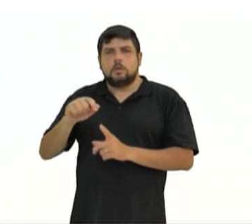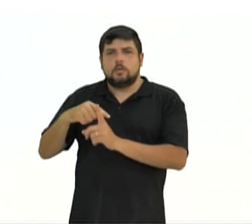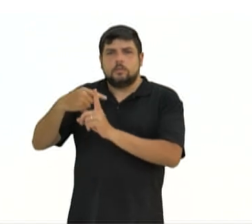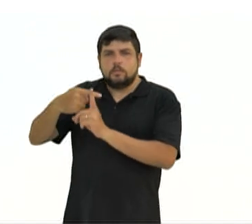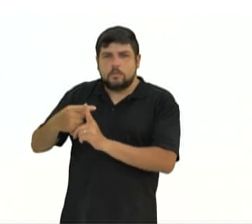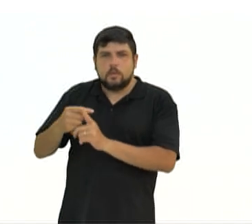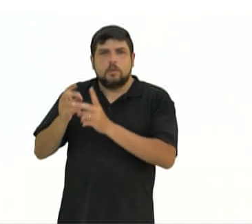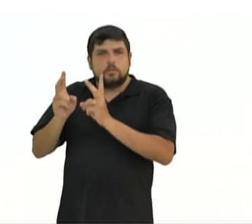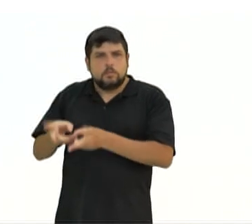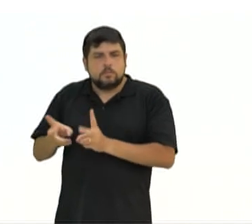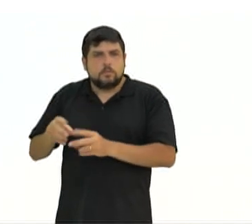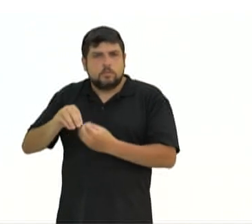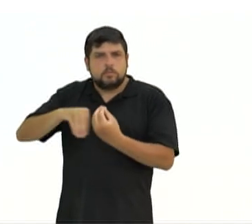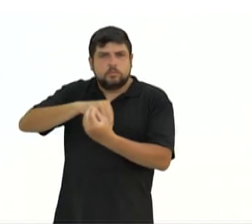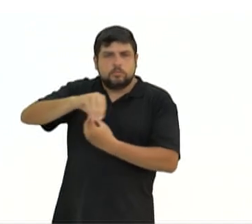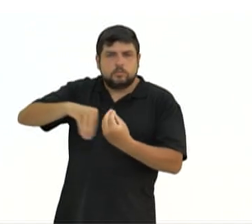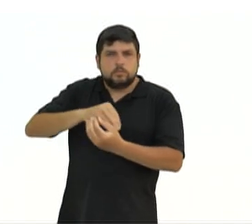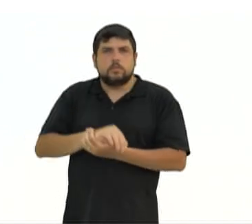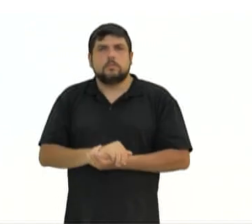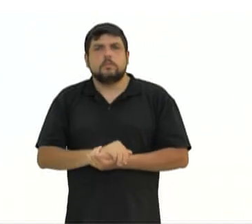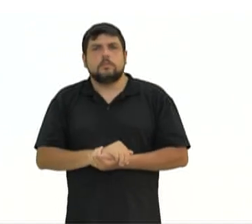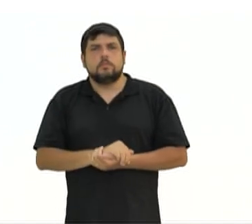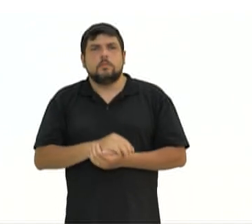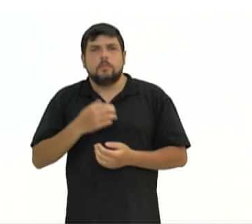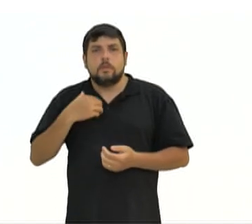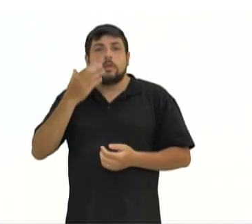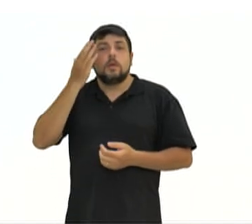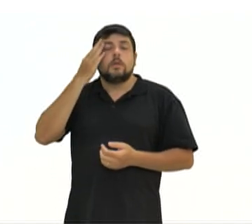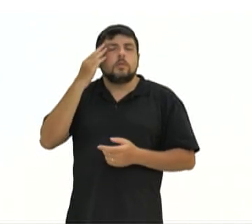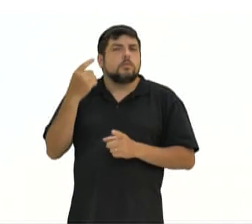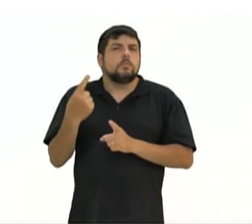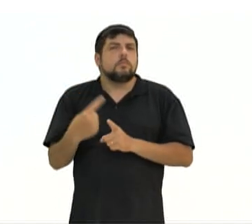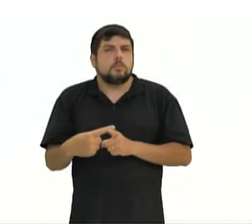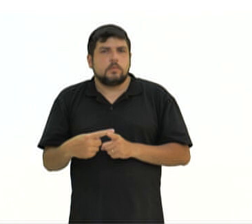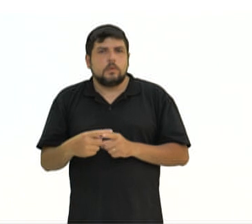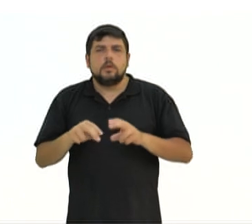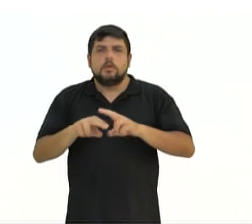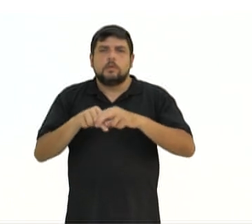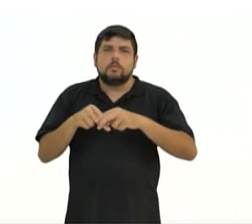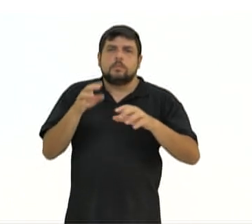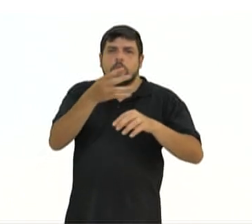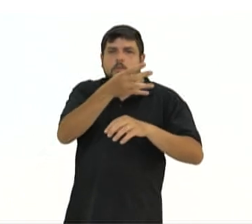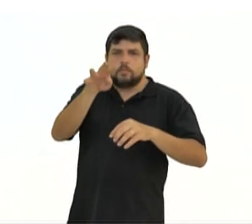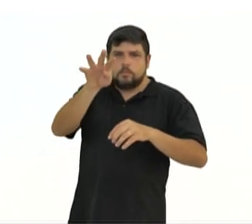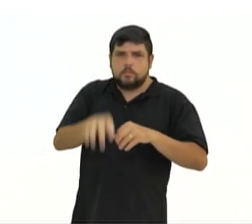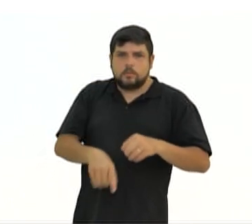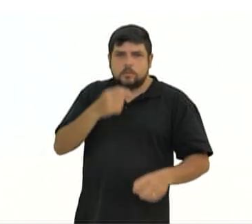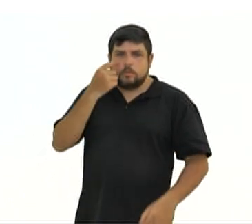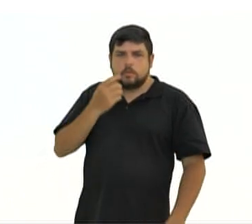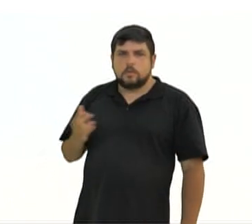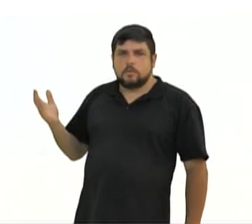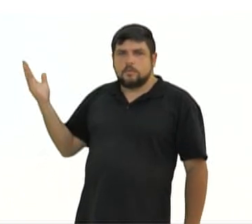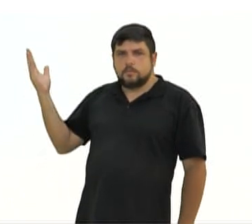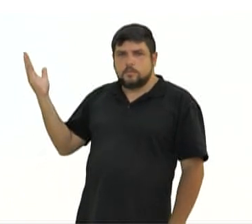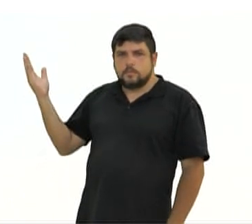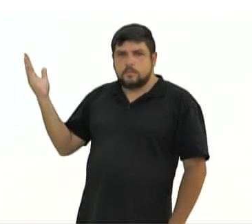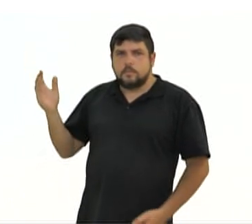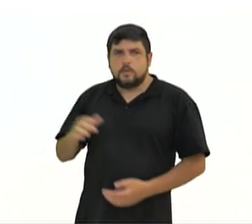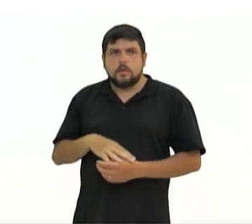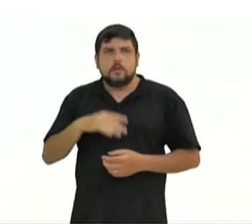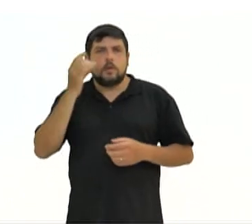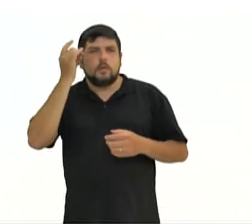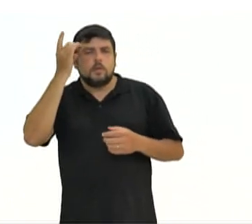permanecem na solução. Eu sei qual vai descarregar primeiro por causa dessa tabelinha aqui que fala sobre a facilidade de descarga